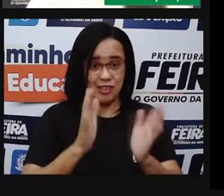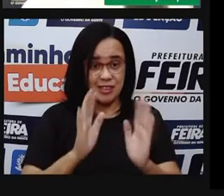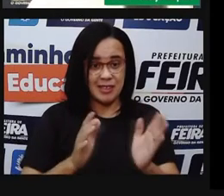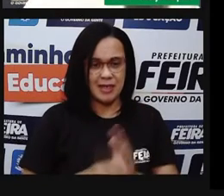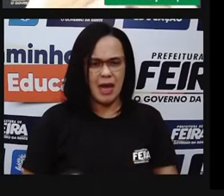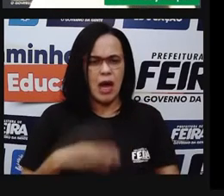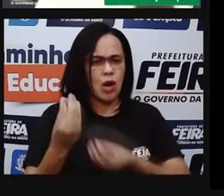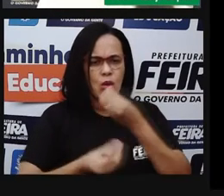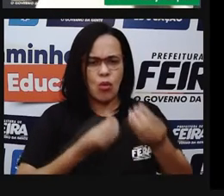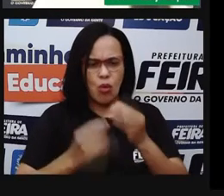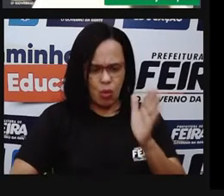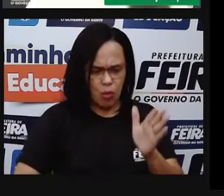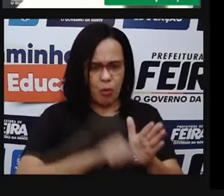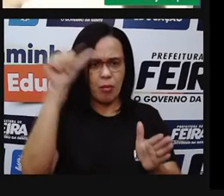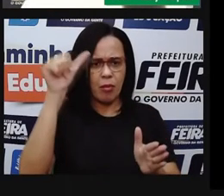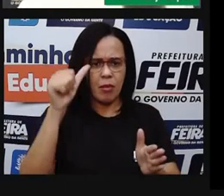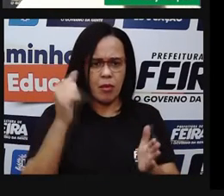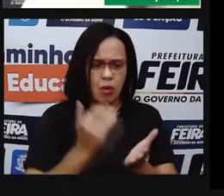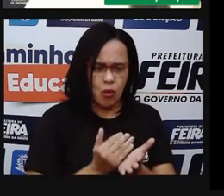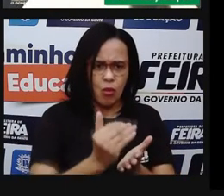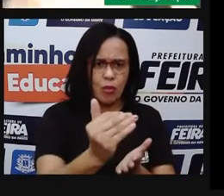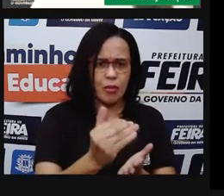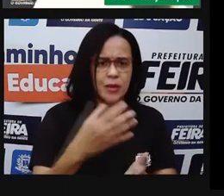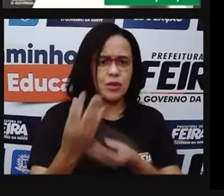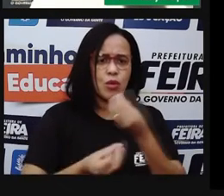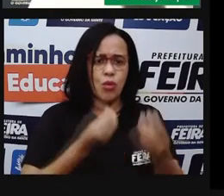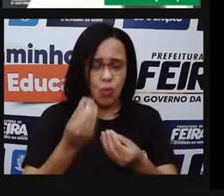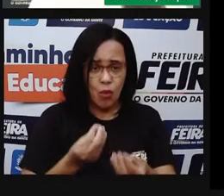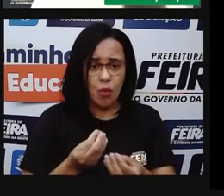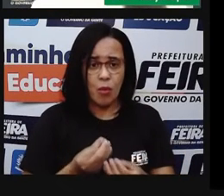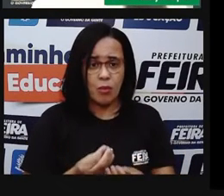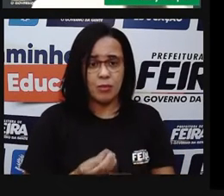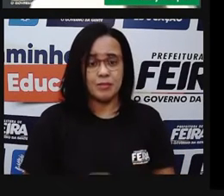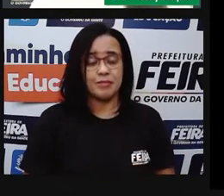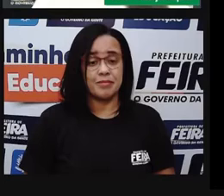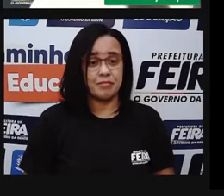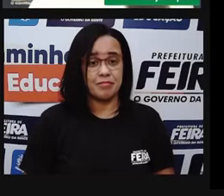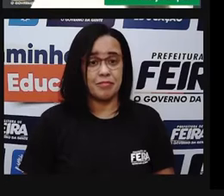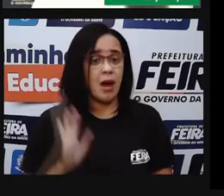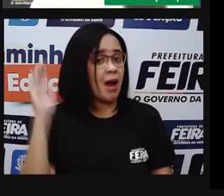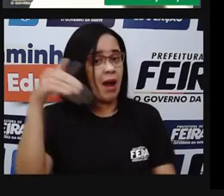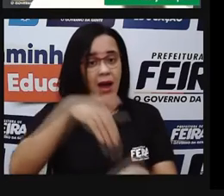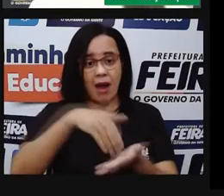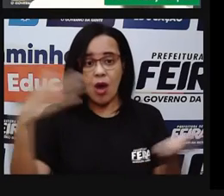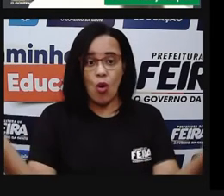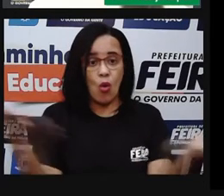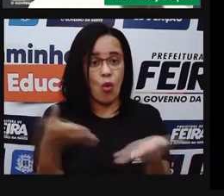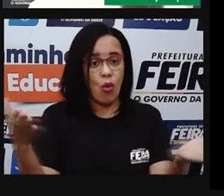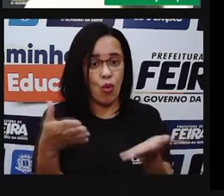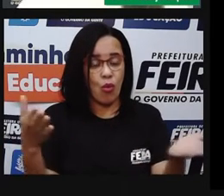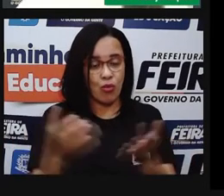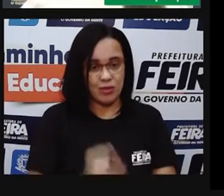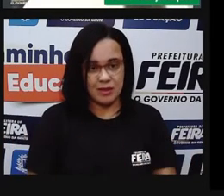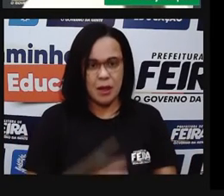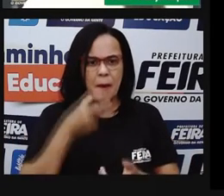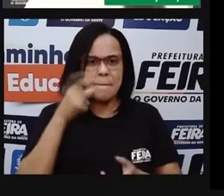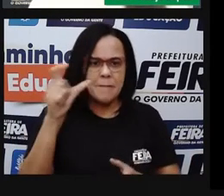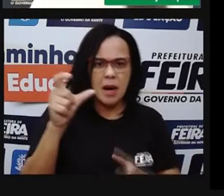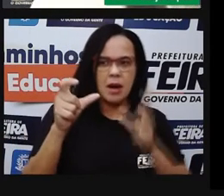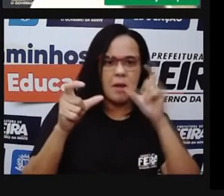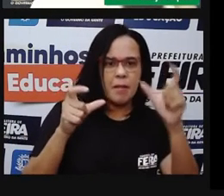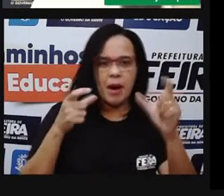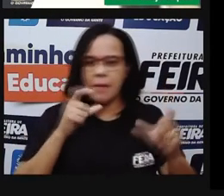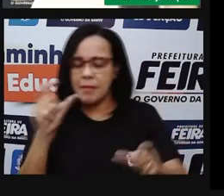iniciou, quem foi que iniciou, como foram os passos até chegar ao que hoje a gente entende como palavra,